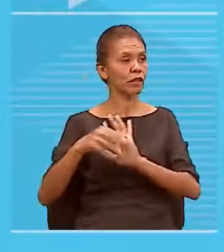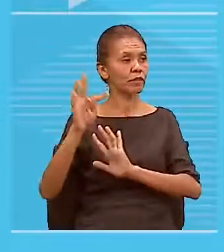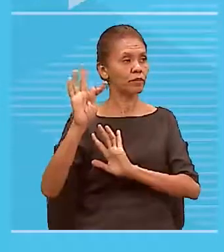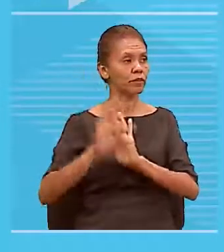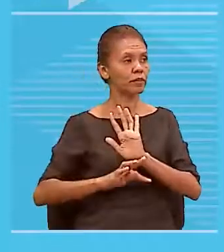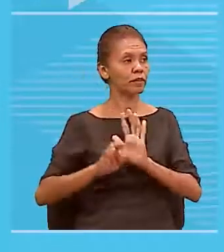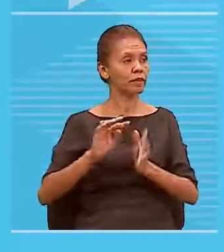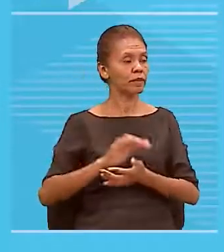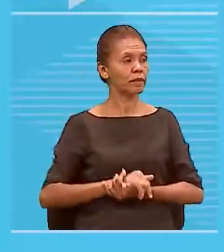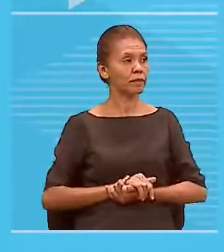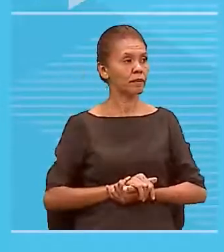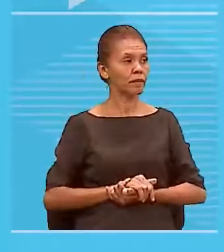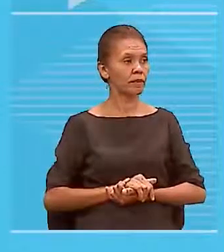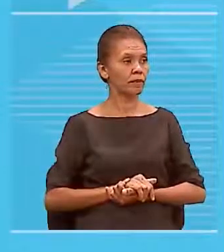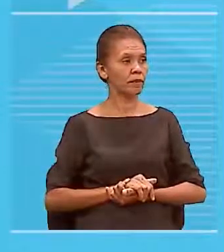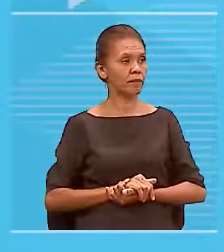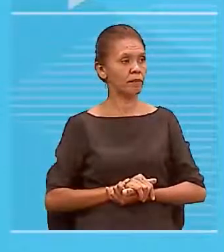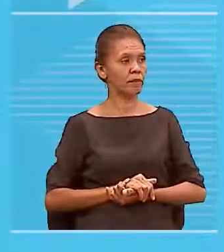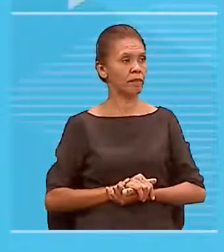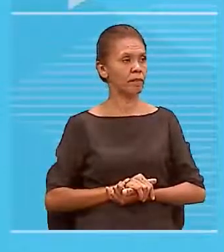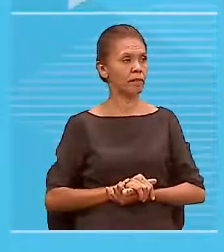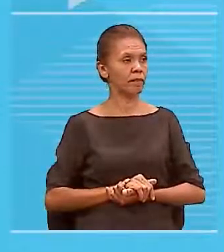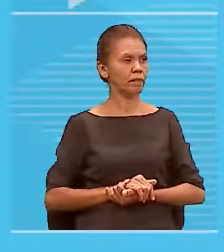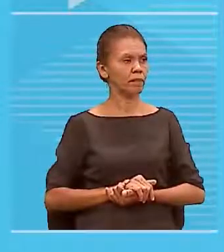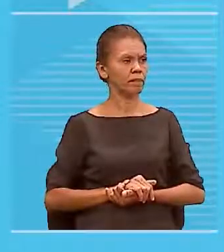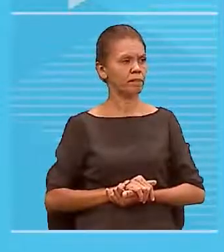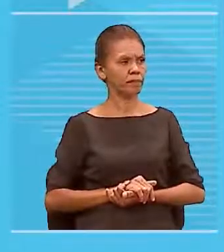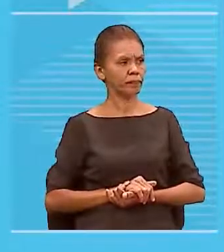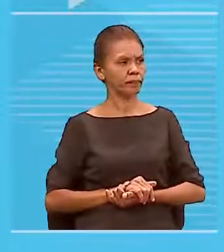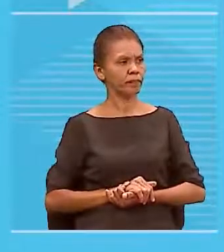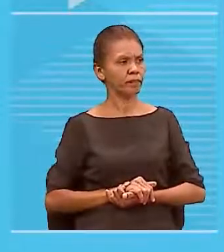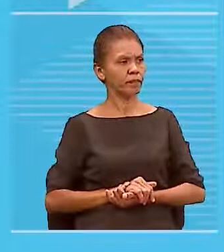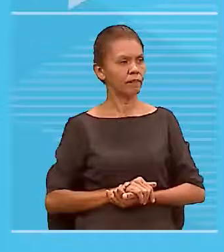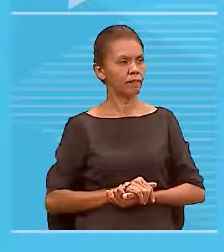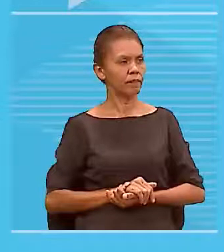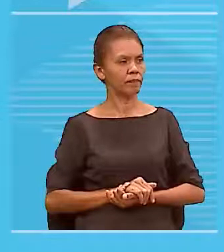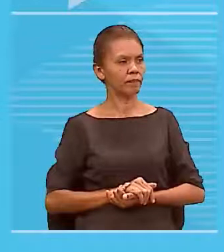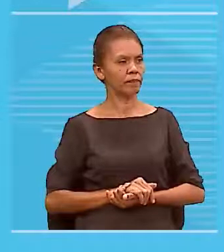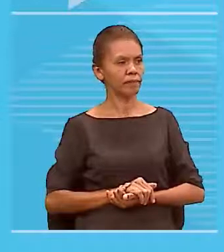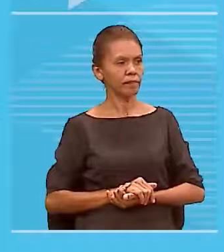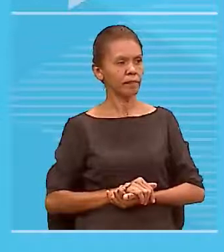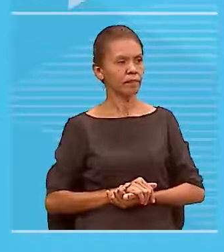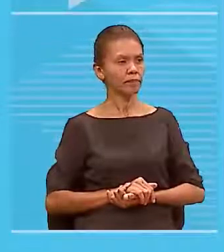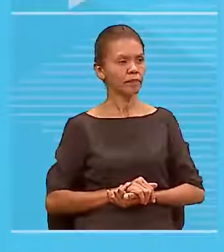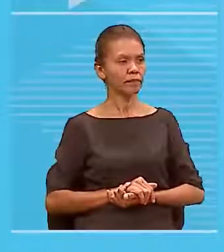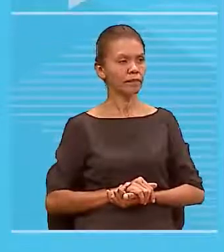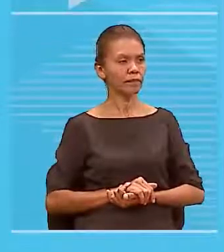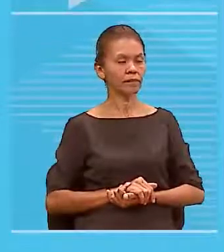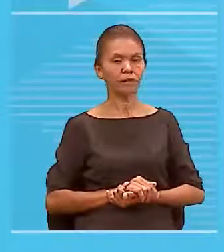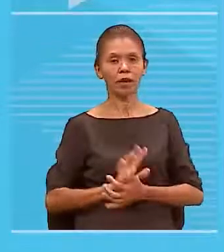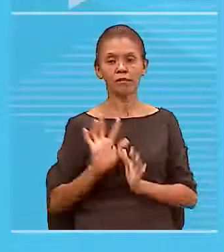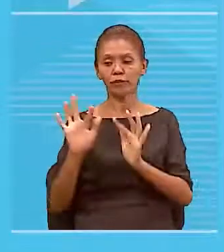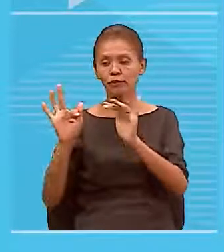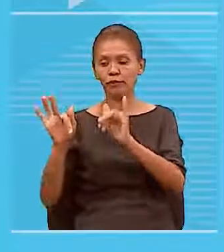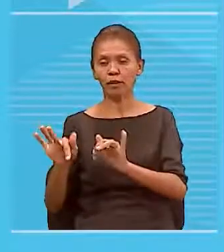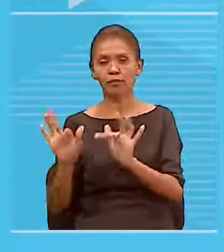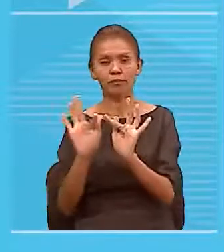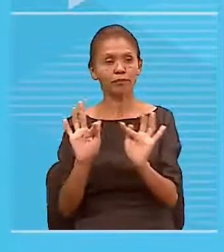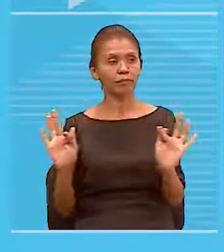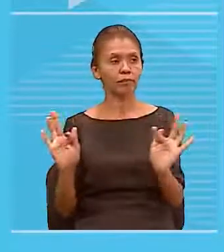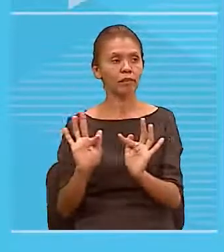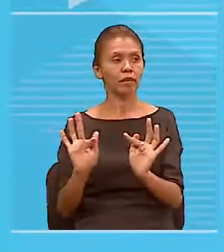texto já não se entendem já não se entendem os diálogos